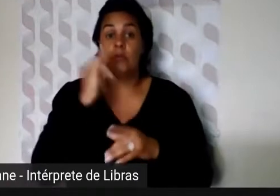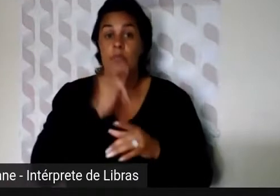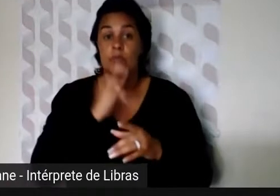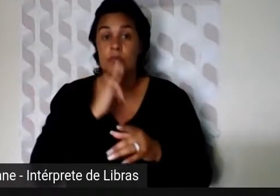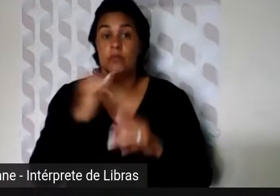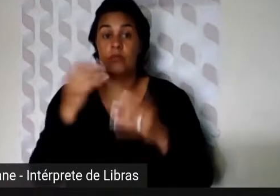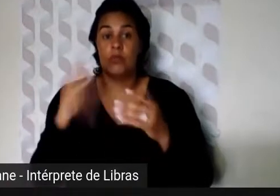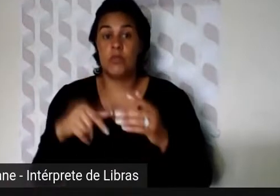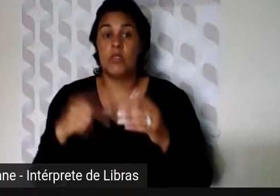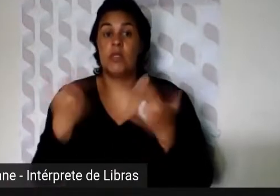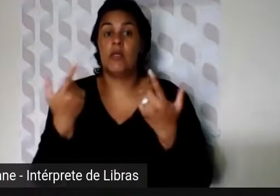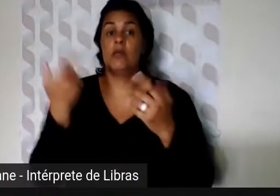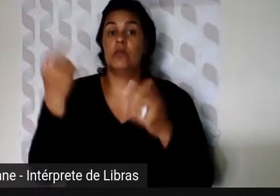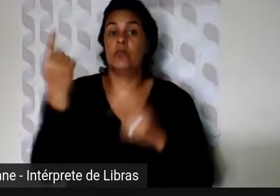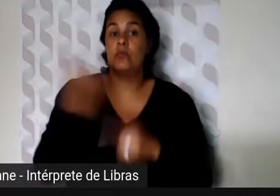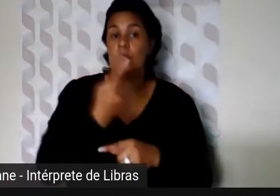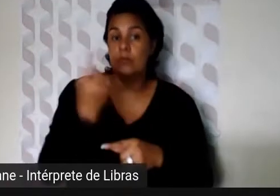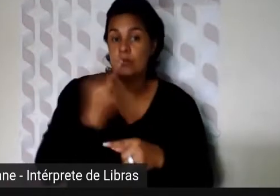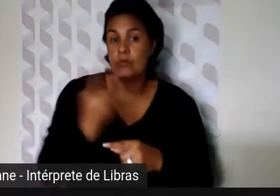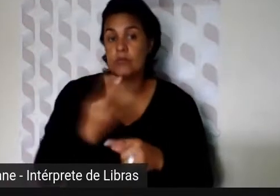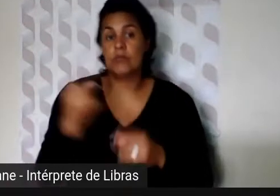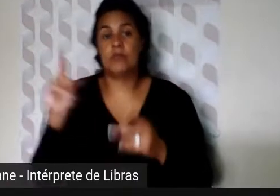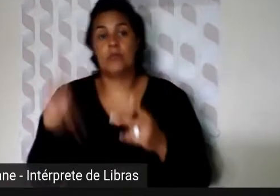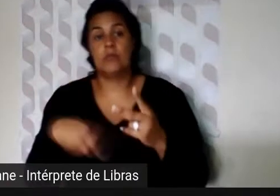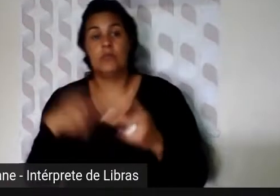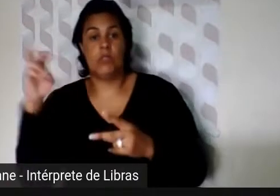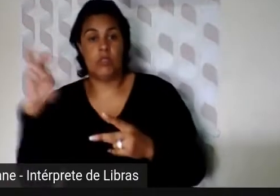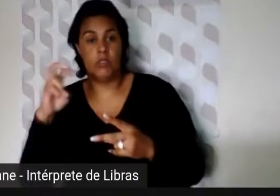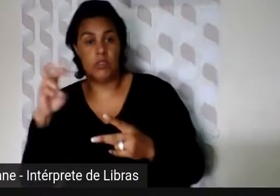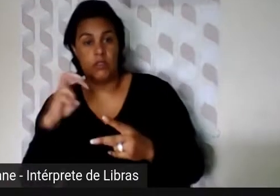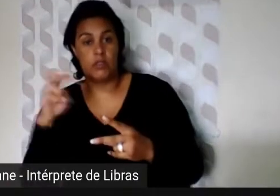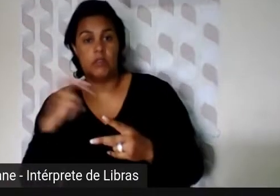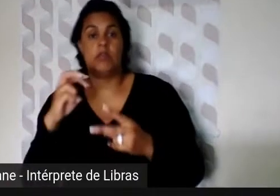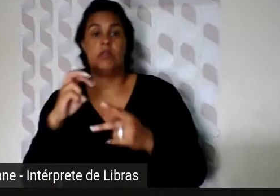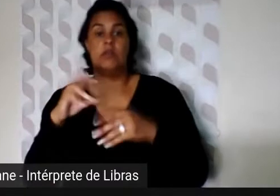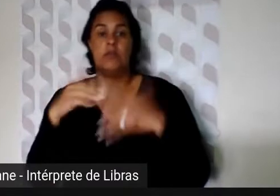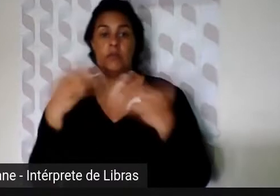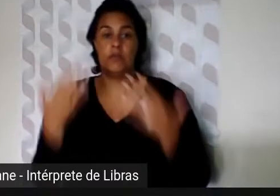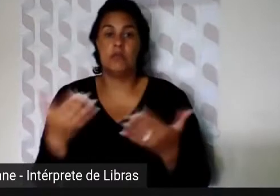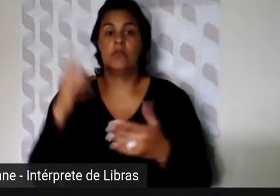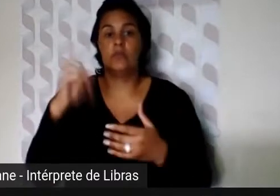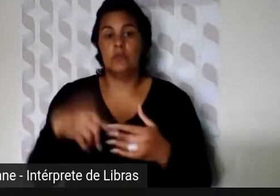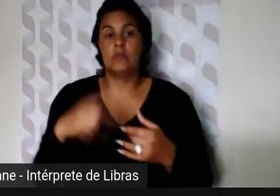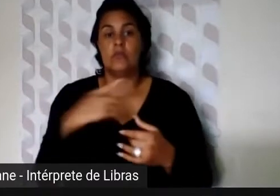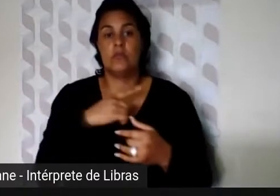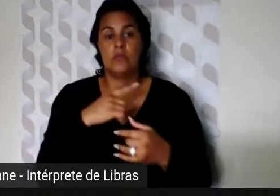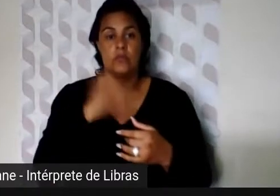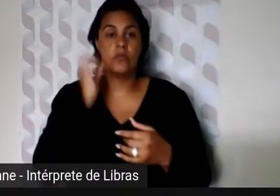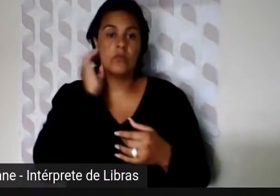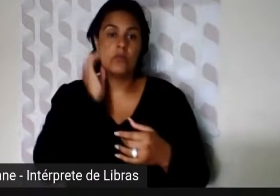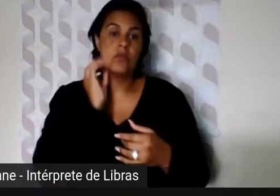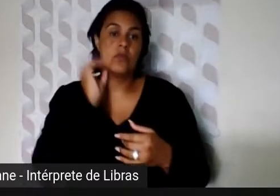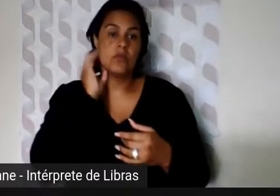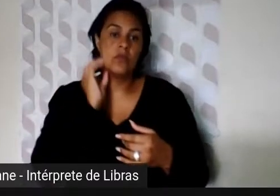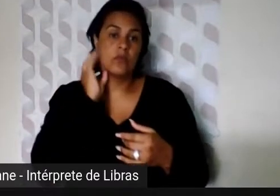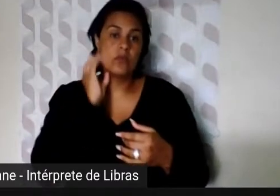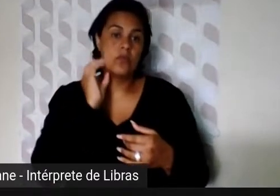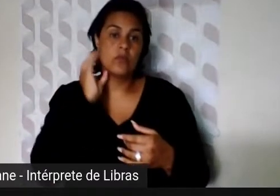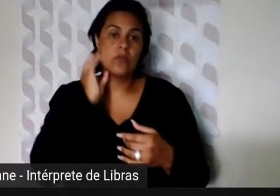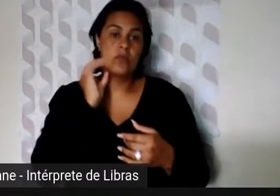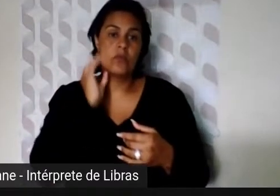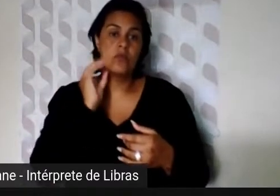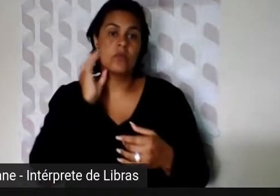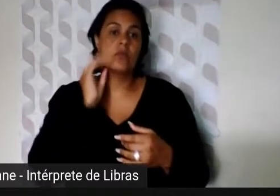5º, independente de quando eles foram apresentados, o primeiro critério para a ordenação de destaque utilizado é a colocação